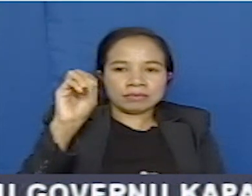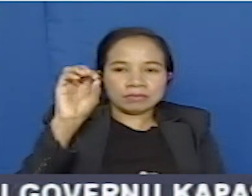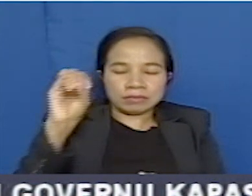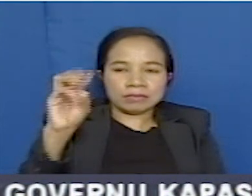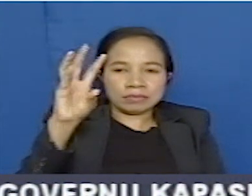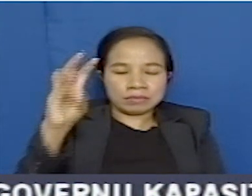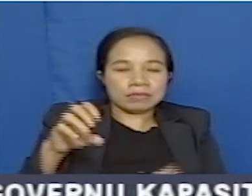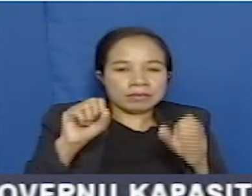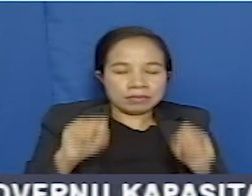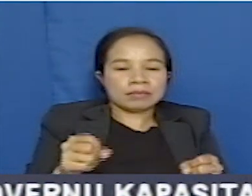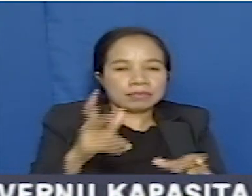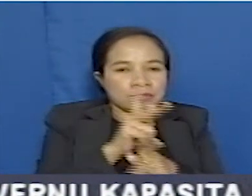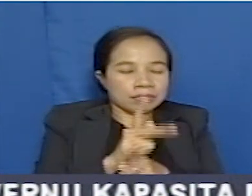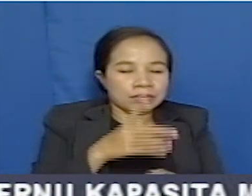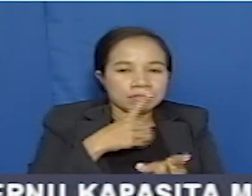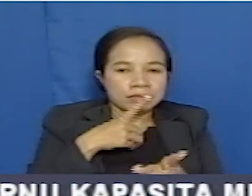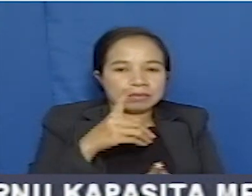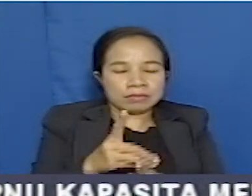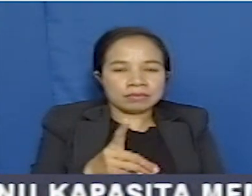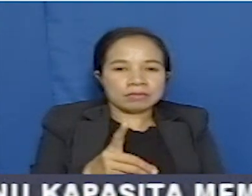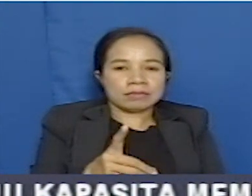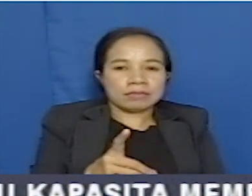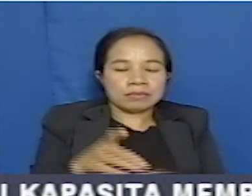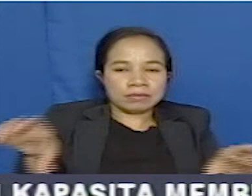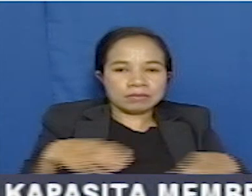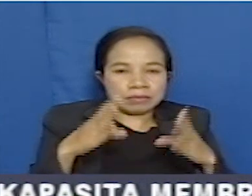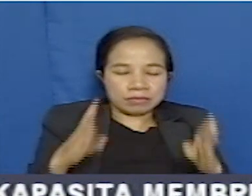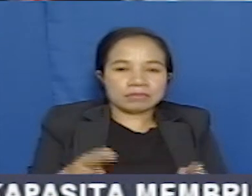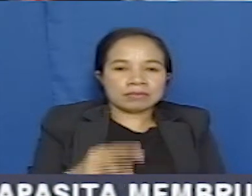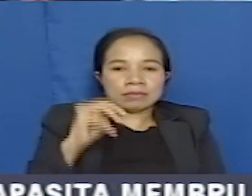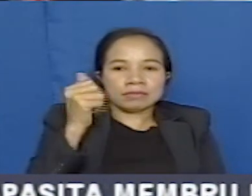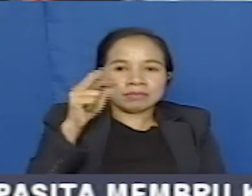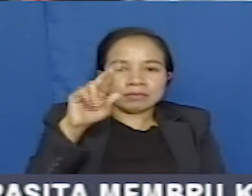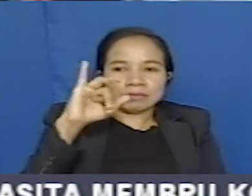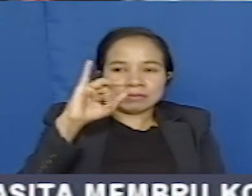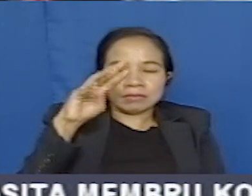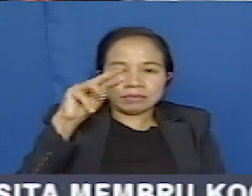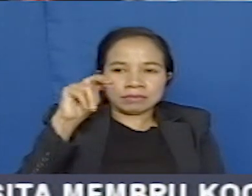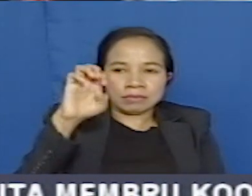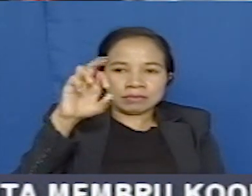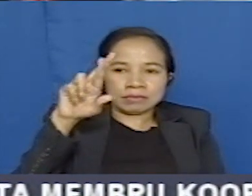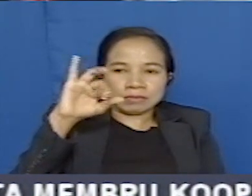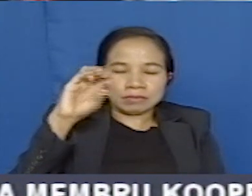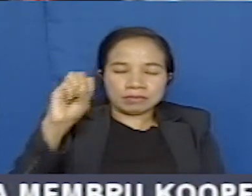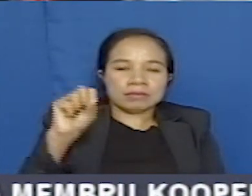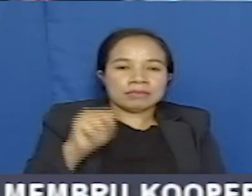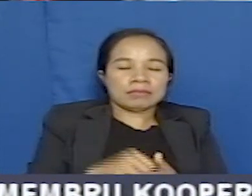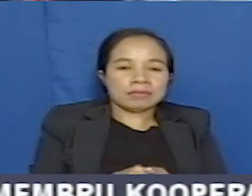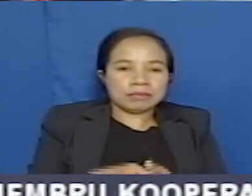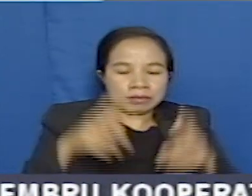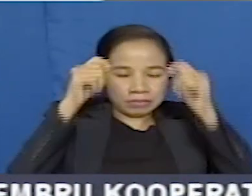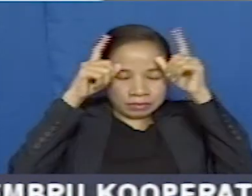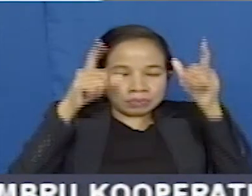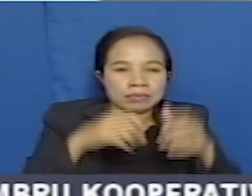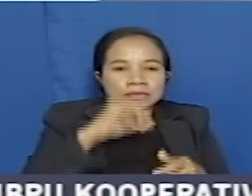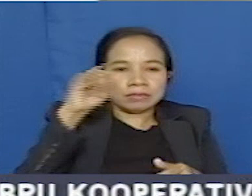2006, no nível assegura direito no dever trabalhadores marinheiros nia. Board Management e Associação Marinheiro Timor-Leste,